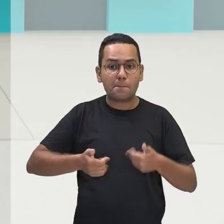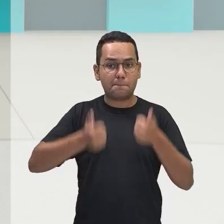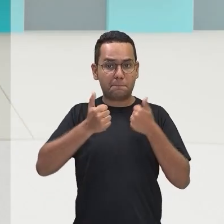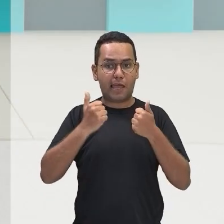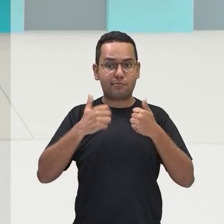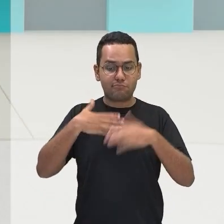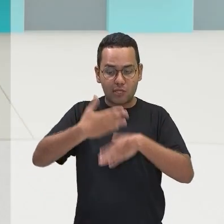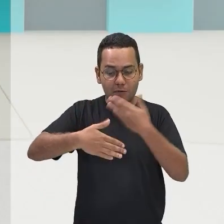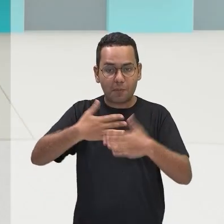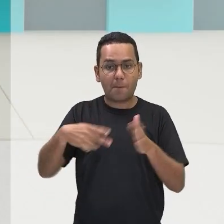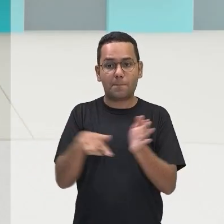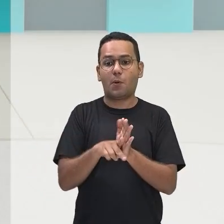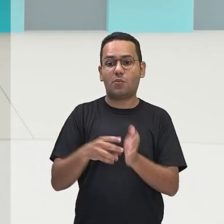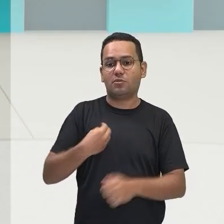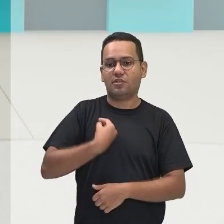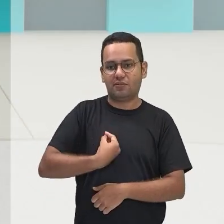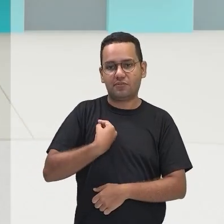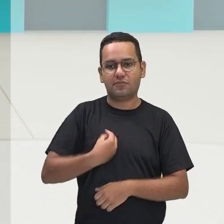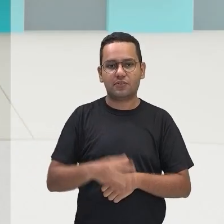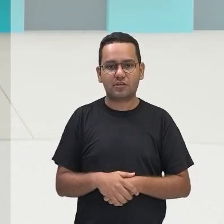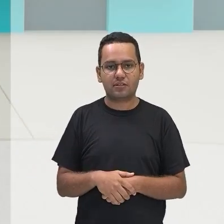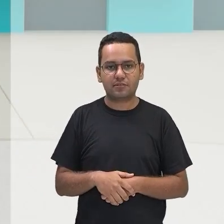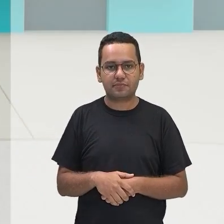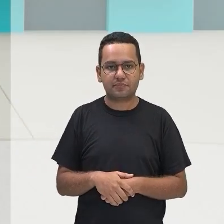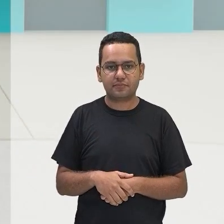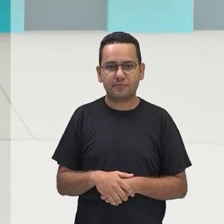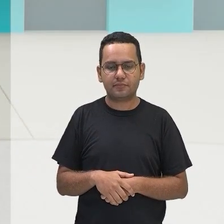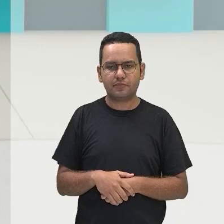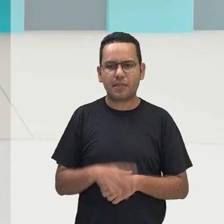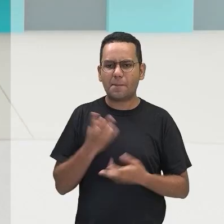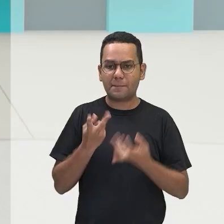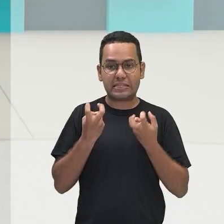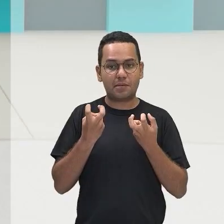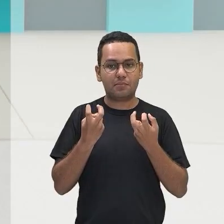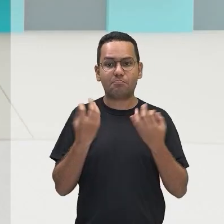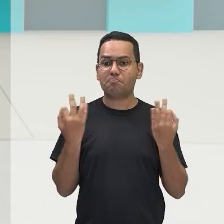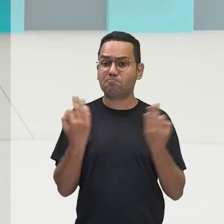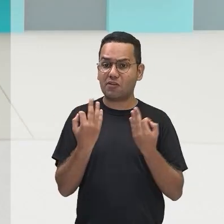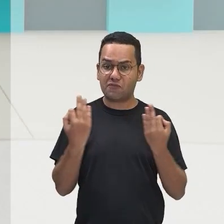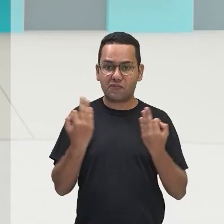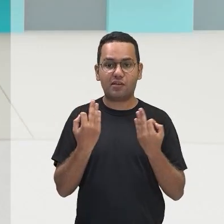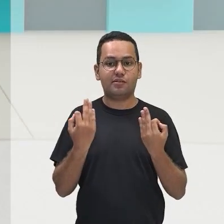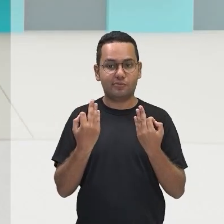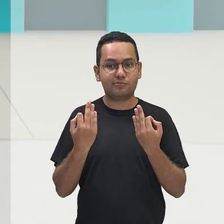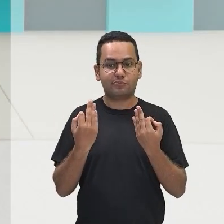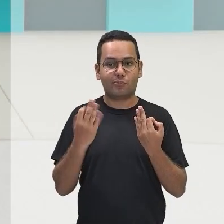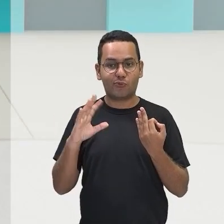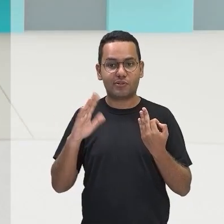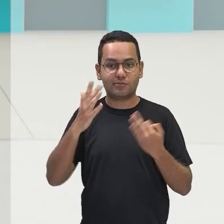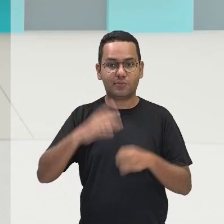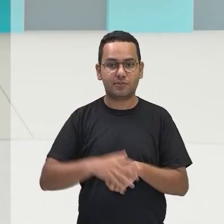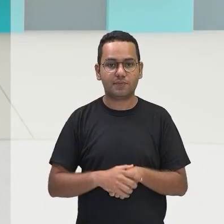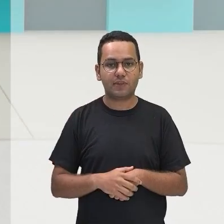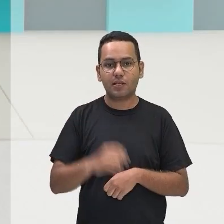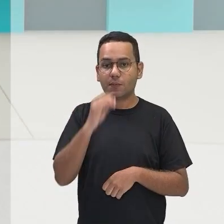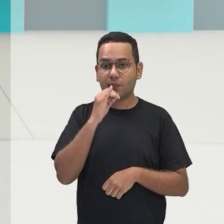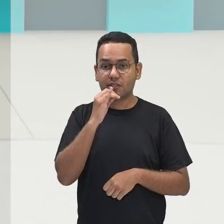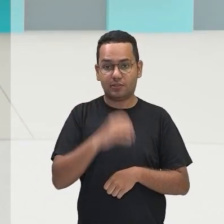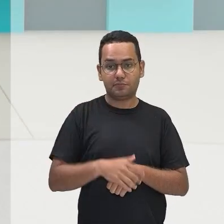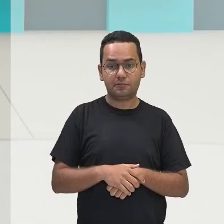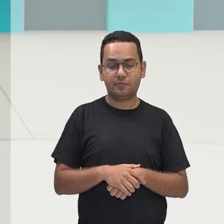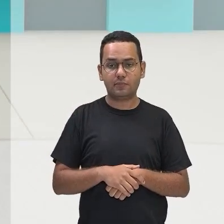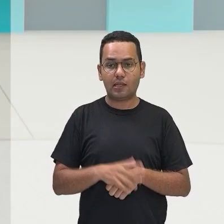É tudo um ciclo fechado, não é isso? Então, bombeou, jogou sangue para todo o